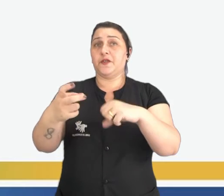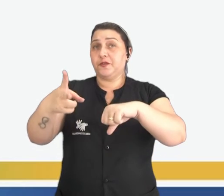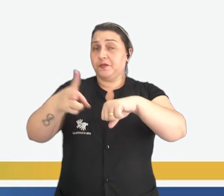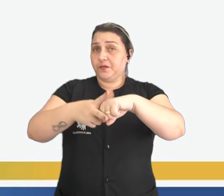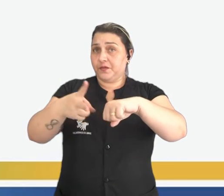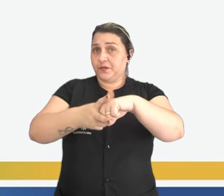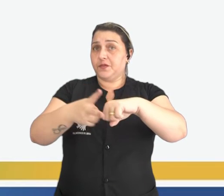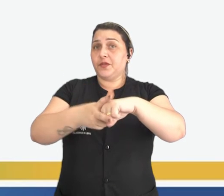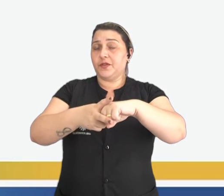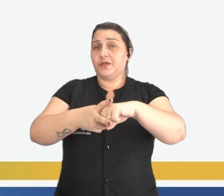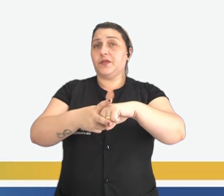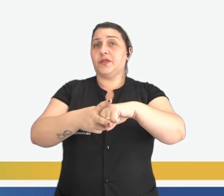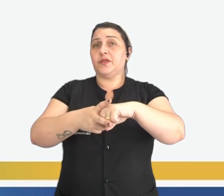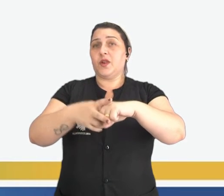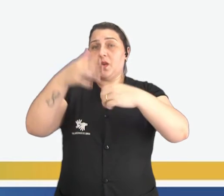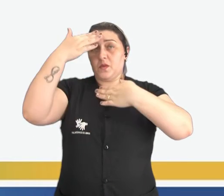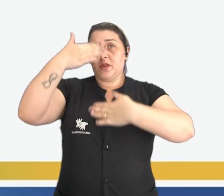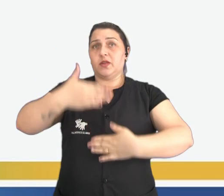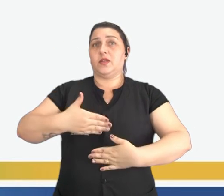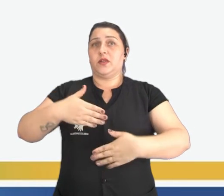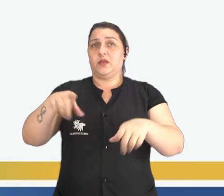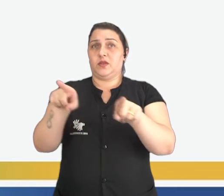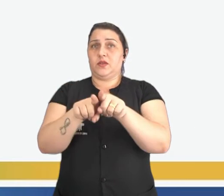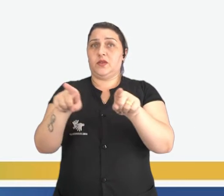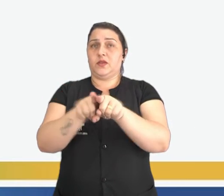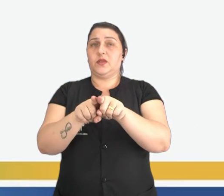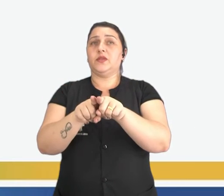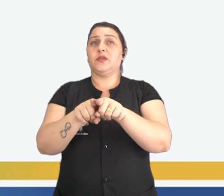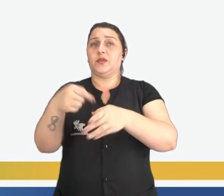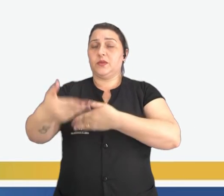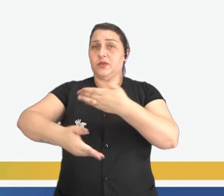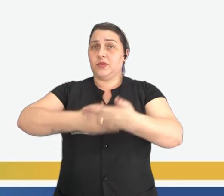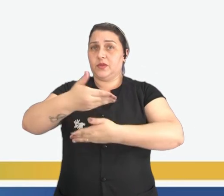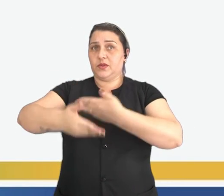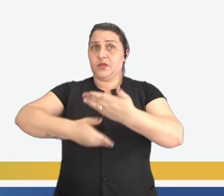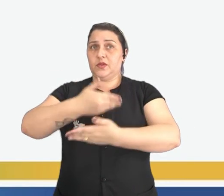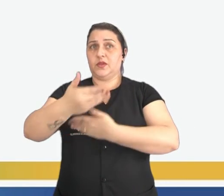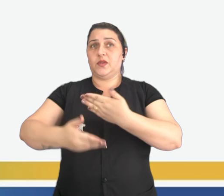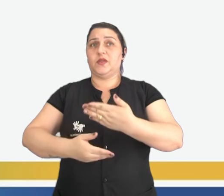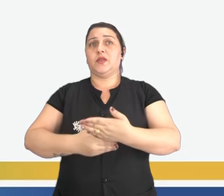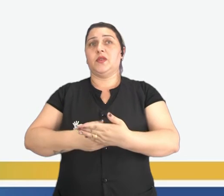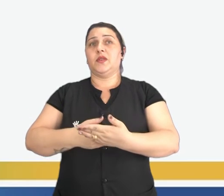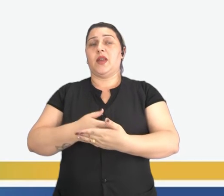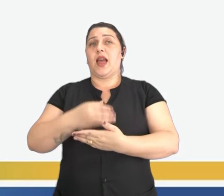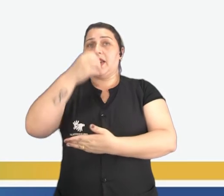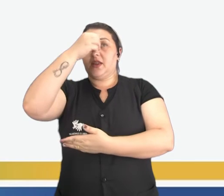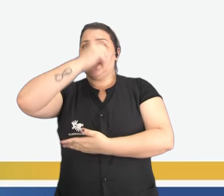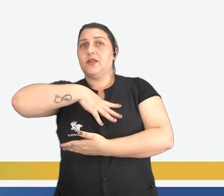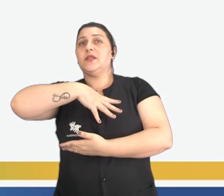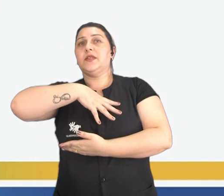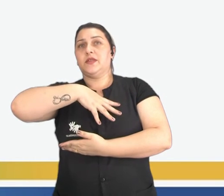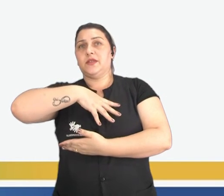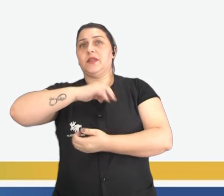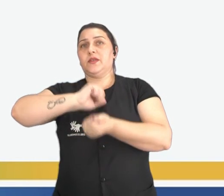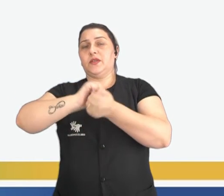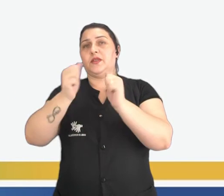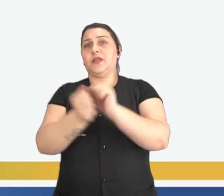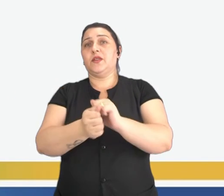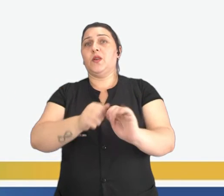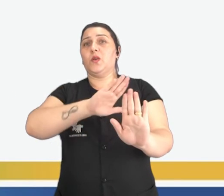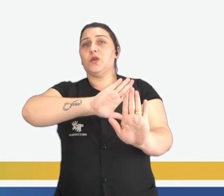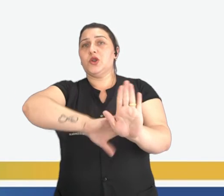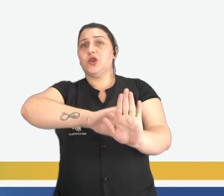violência, física ou verbal, e estão intimamente relacionados à irracionalidade e ignorância, geralmente associados